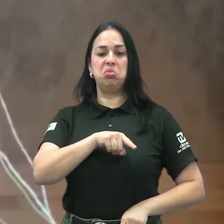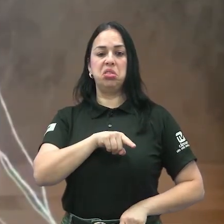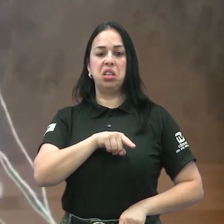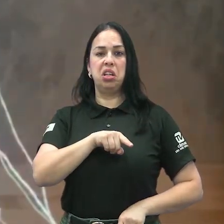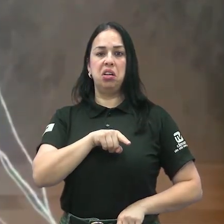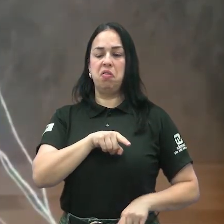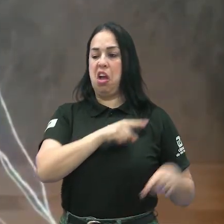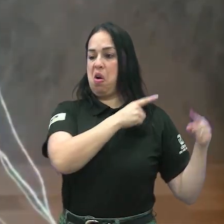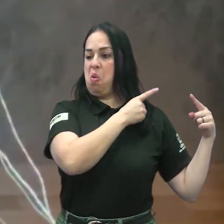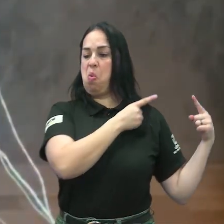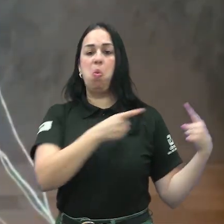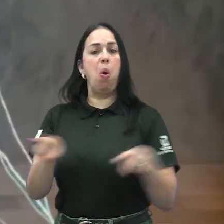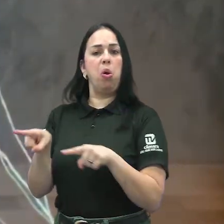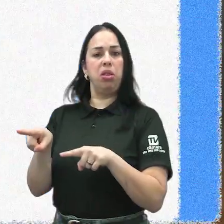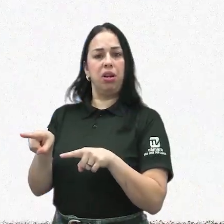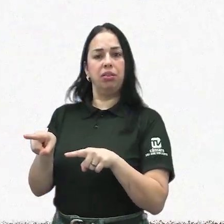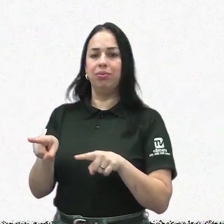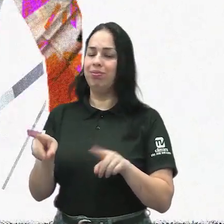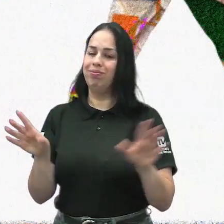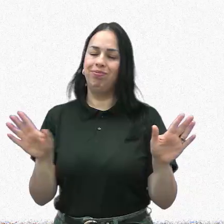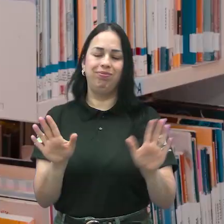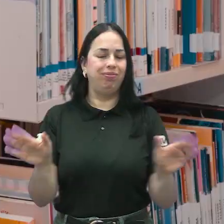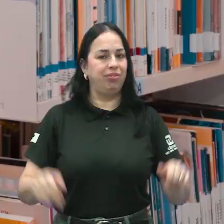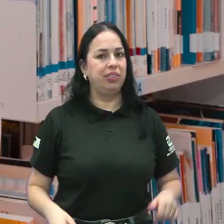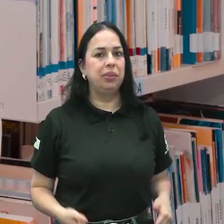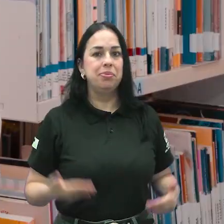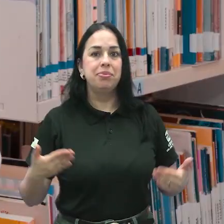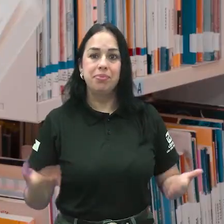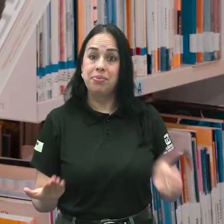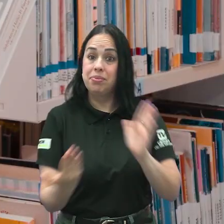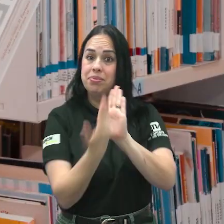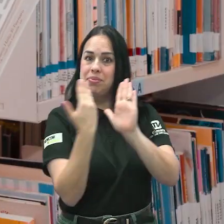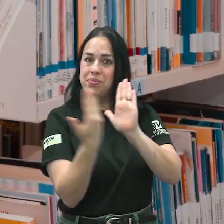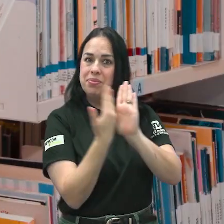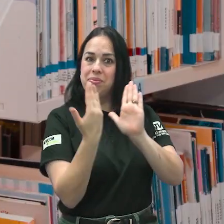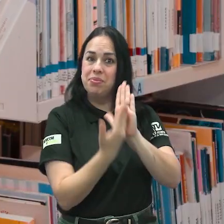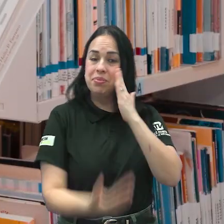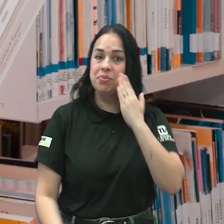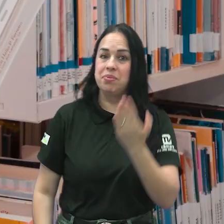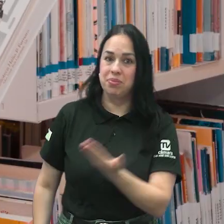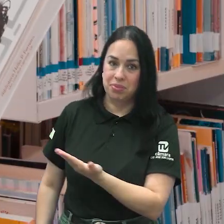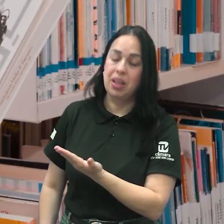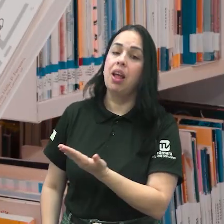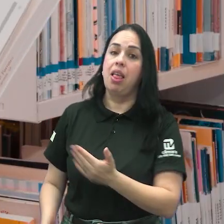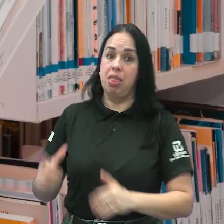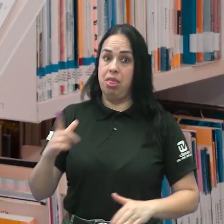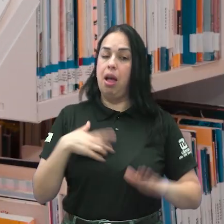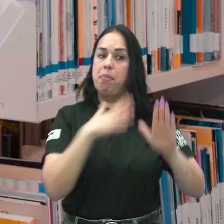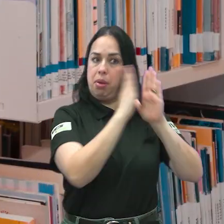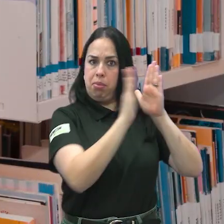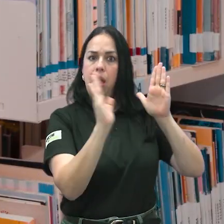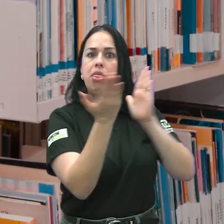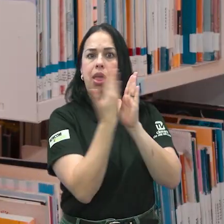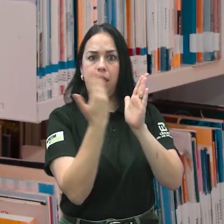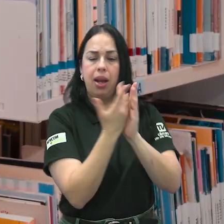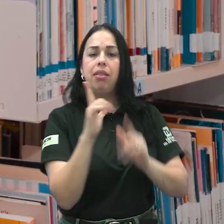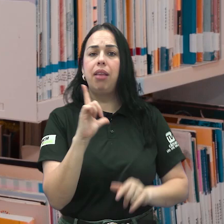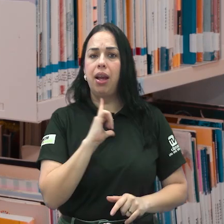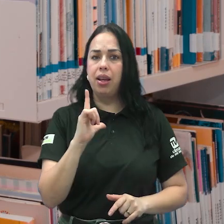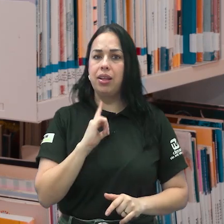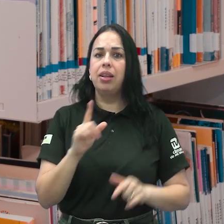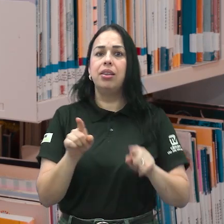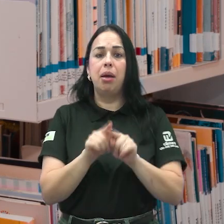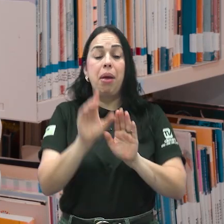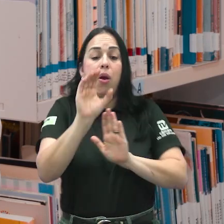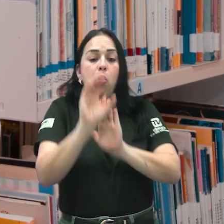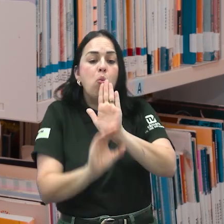vai se voltar contra o criador. E olha só, essa edição aqui que tem na biblioteca tem também